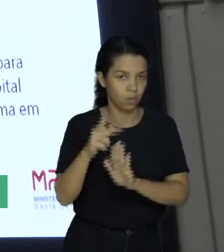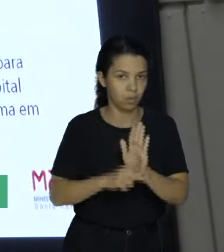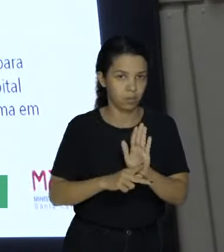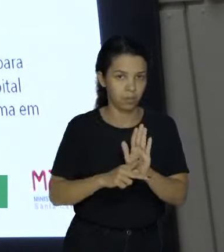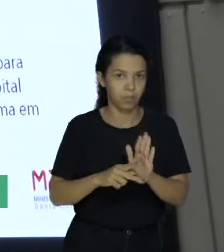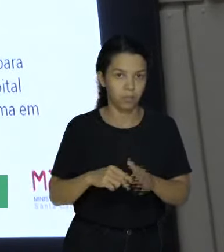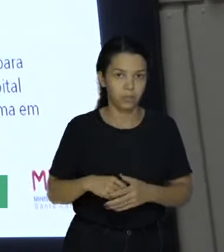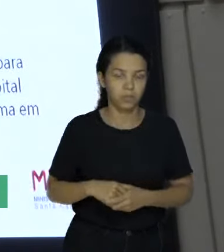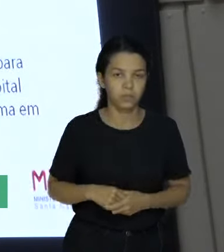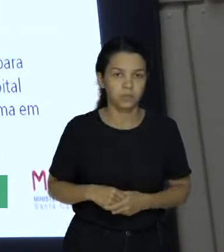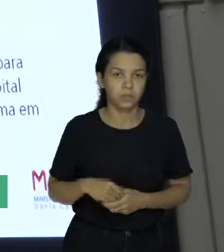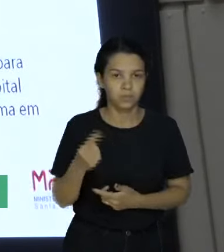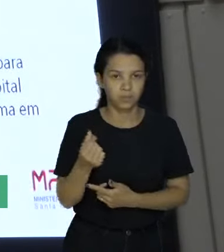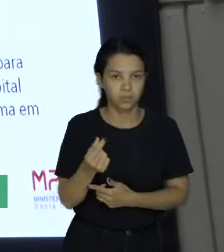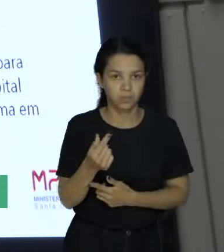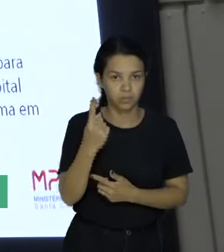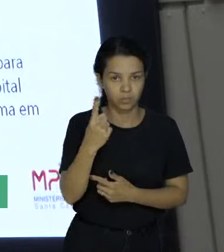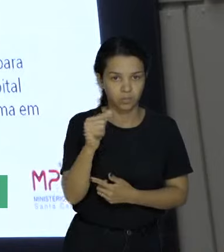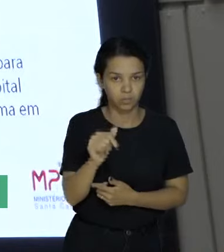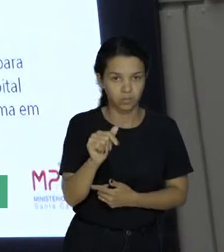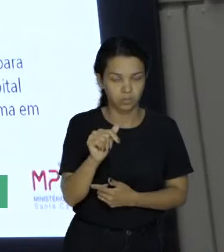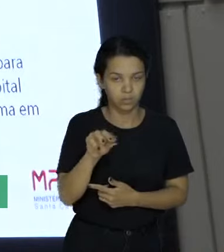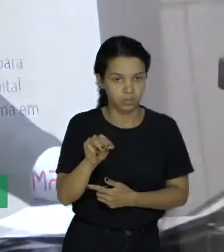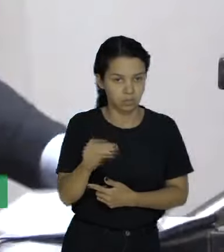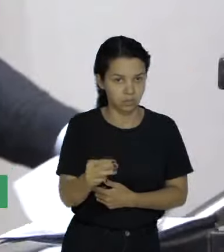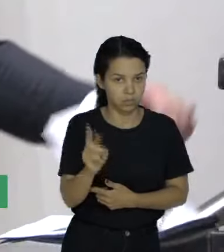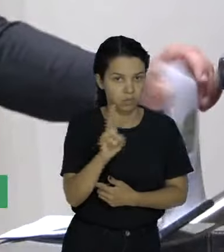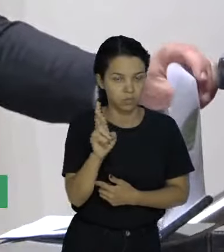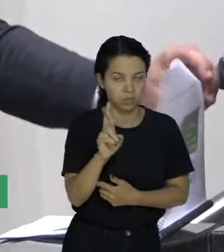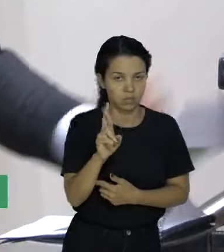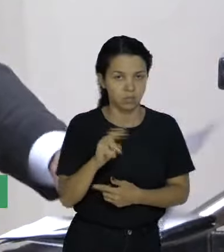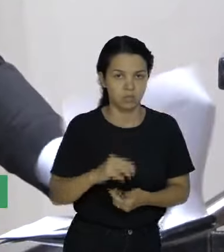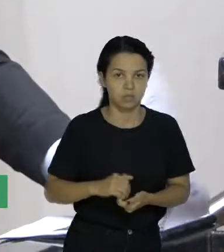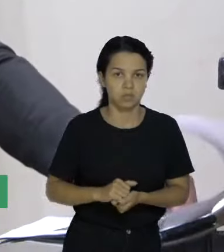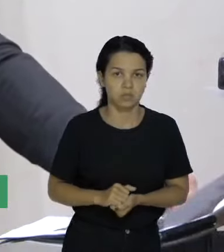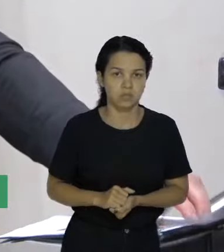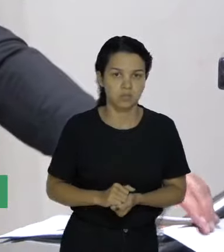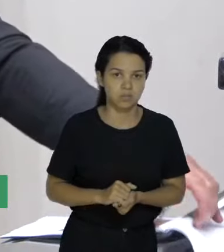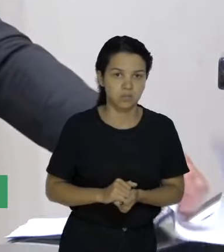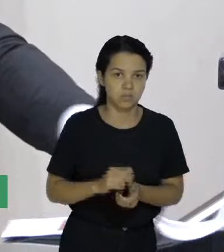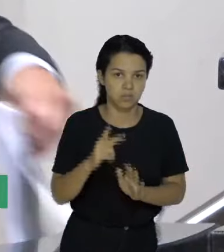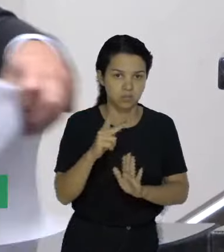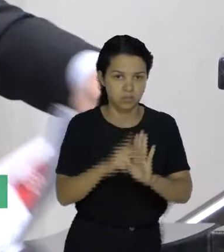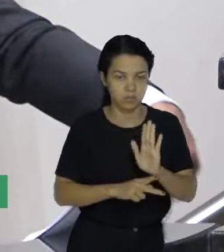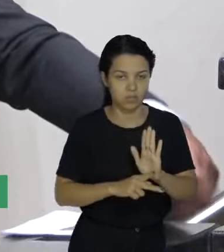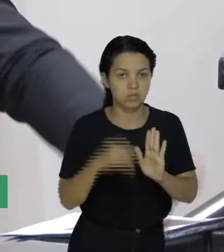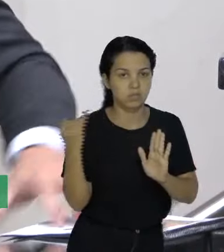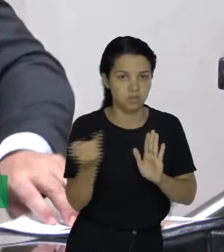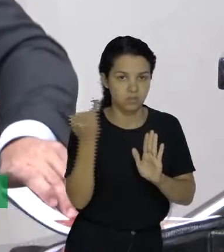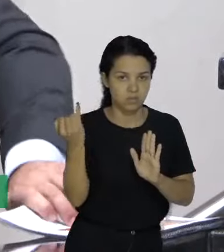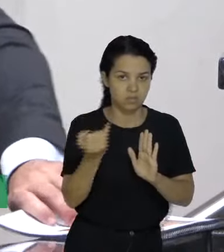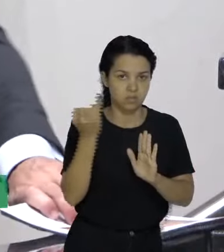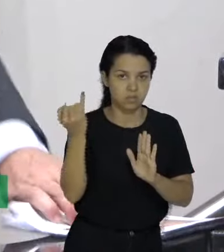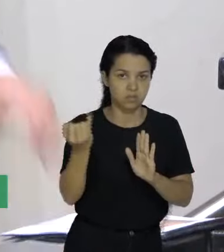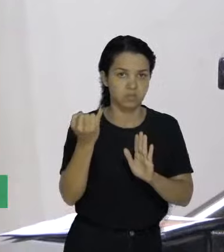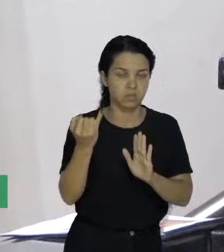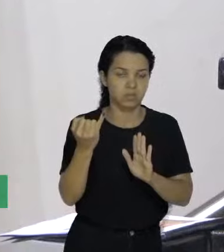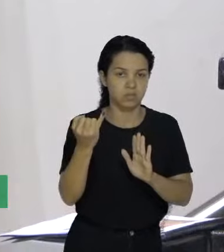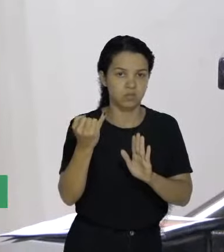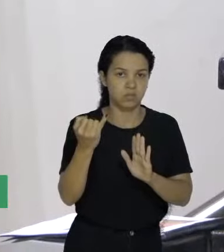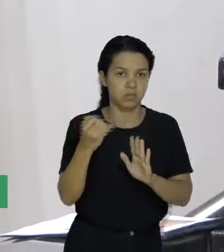num valor de 17 milhões de reais projetos importantes e destaco aqui